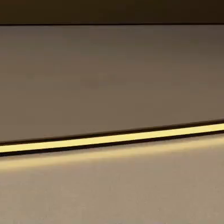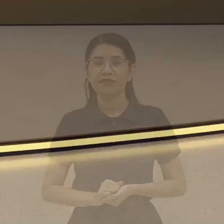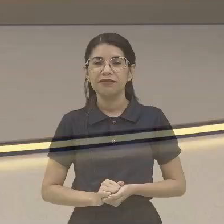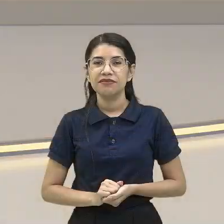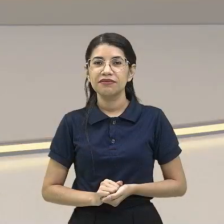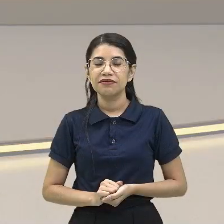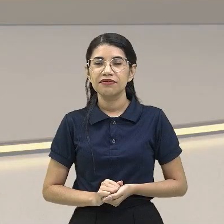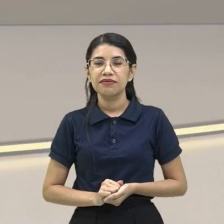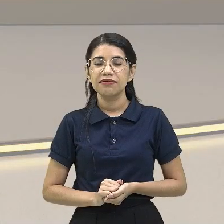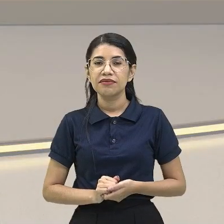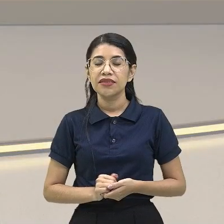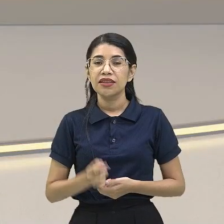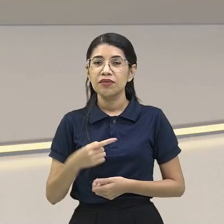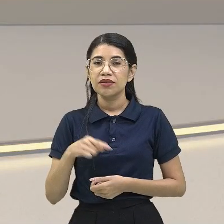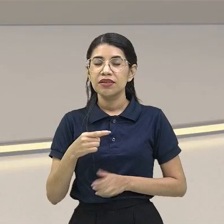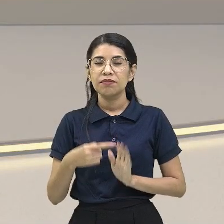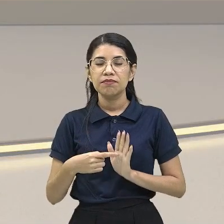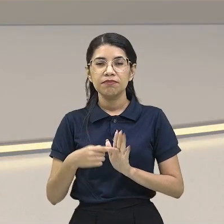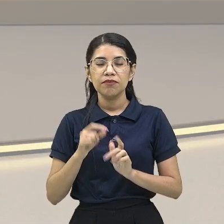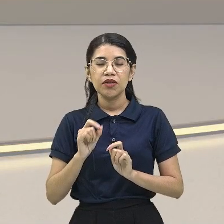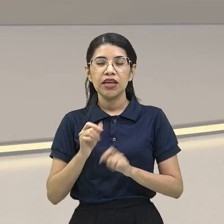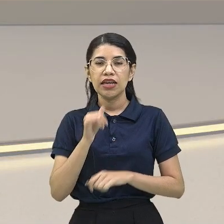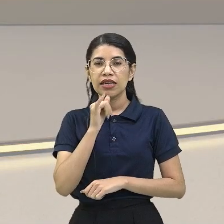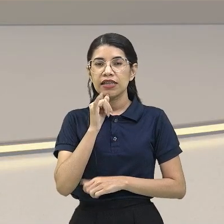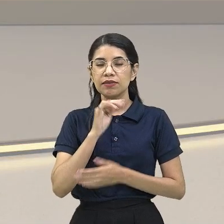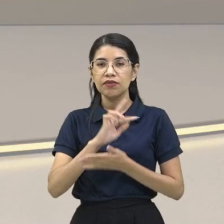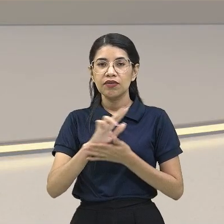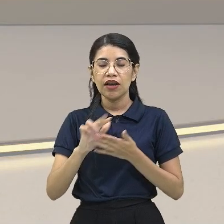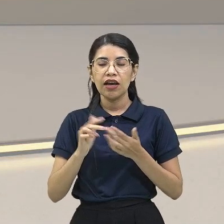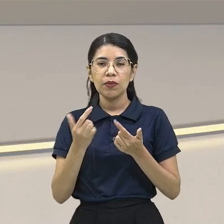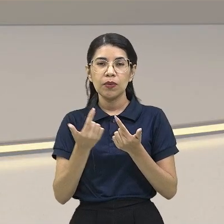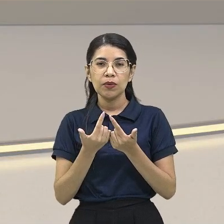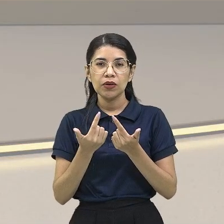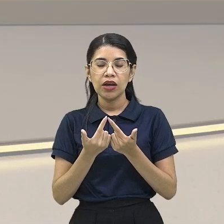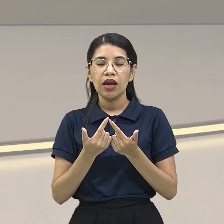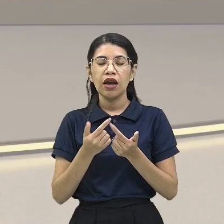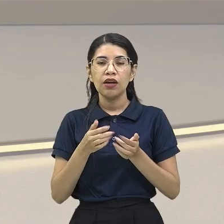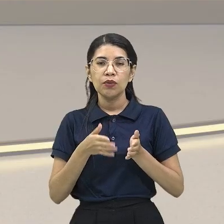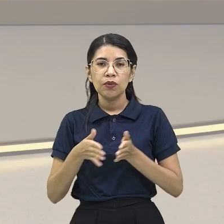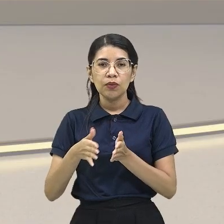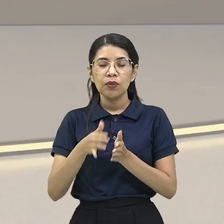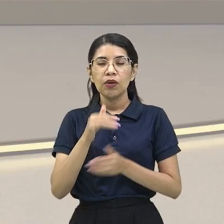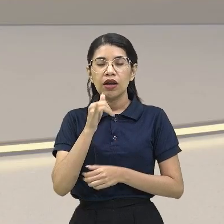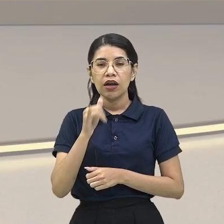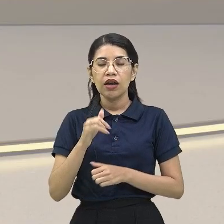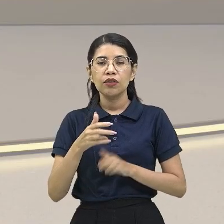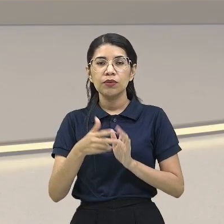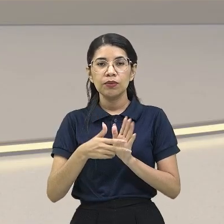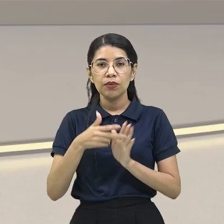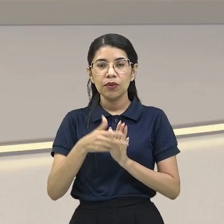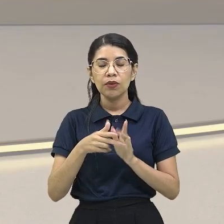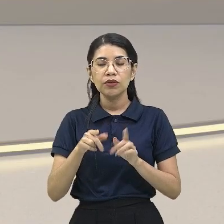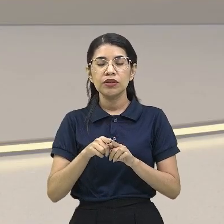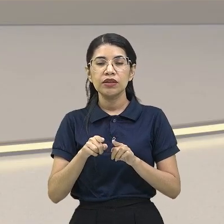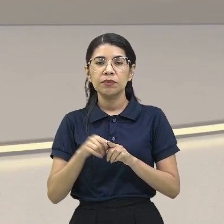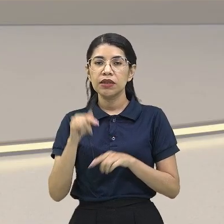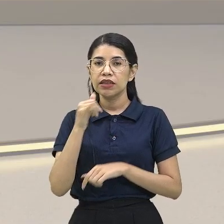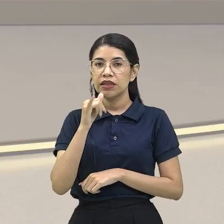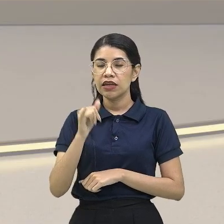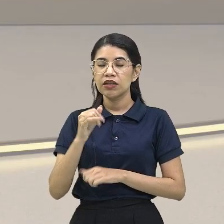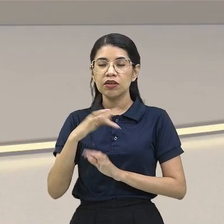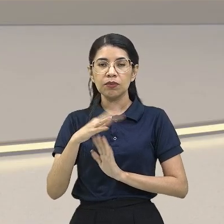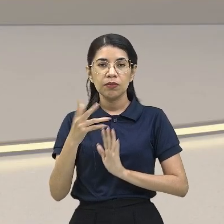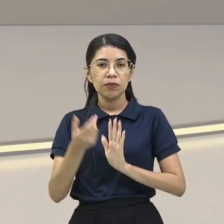Então aí vocês tiveram alguns dos exemplos, né? Teatro, bonde, eletricidade, são alguns dos pontos que marcaram esse processo